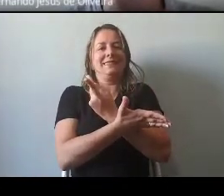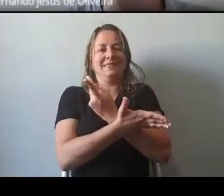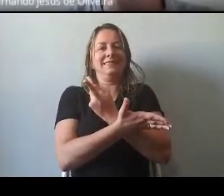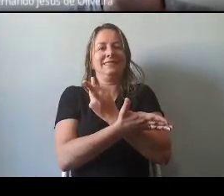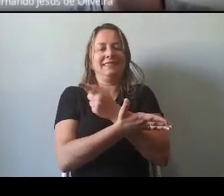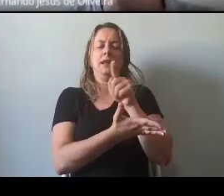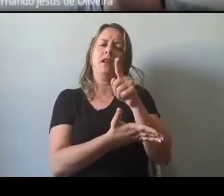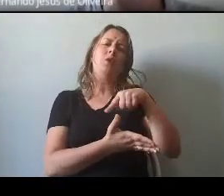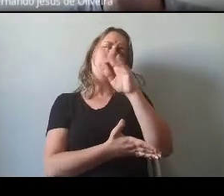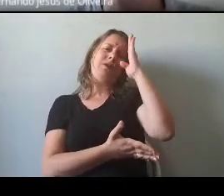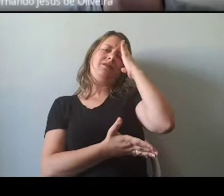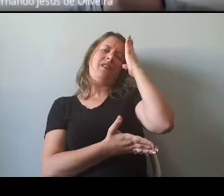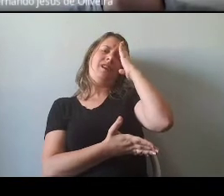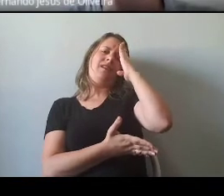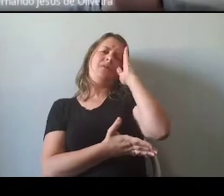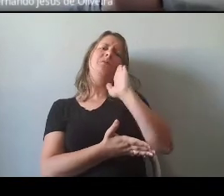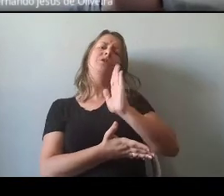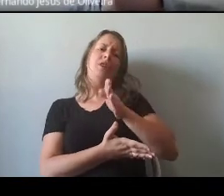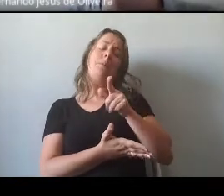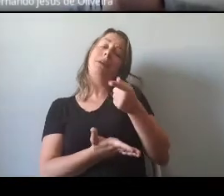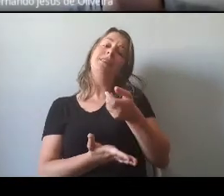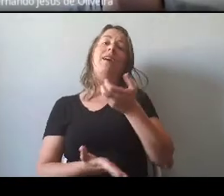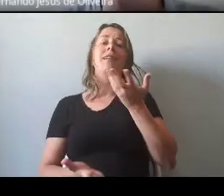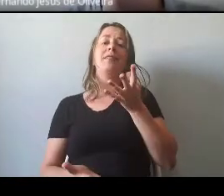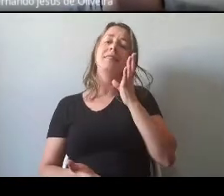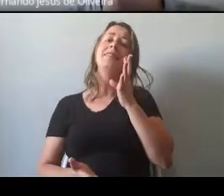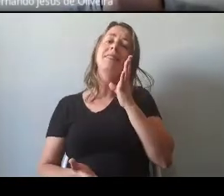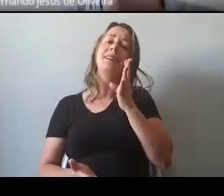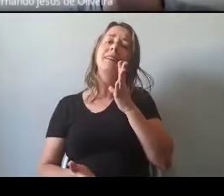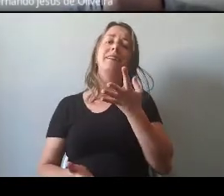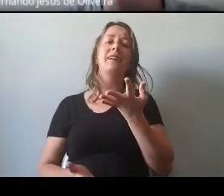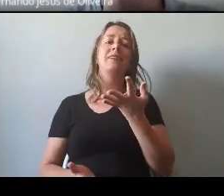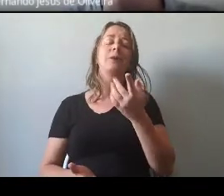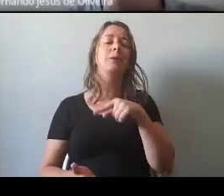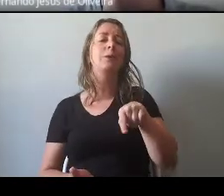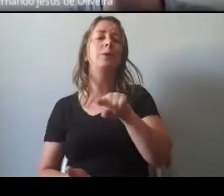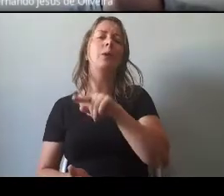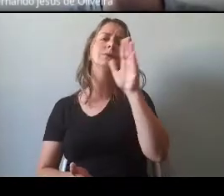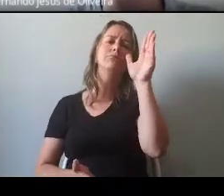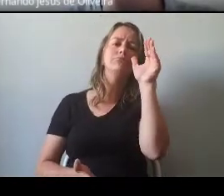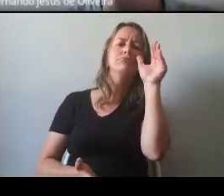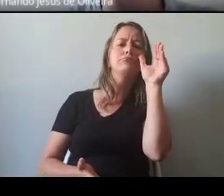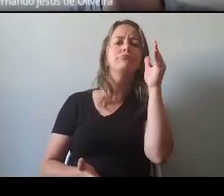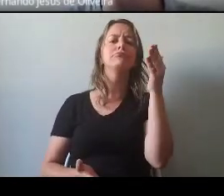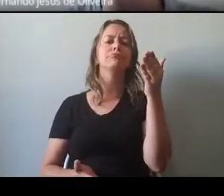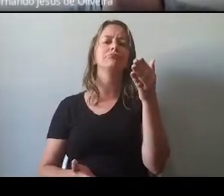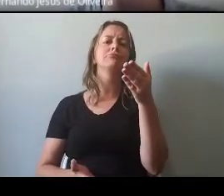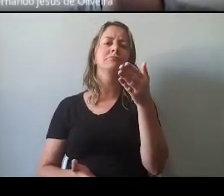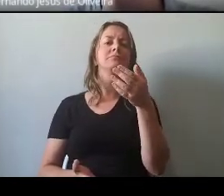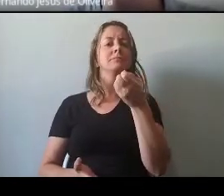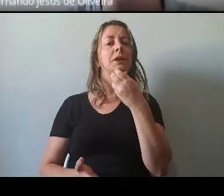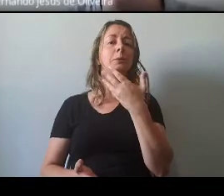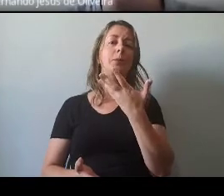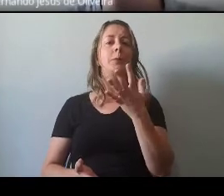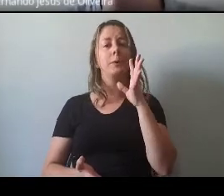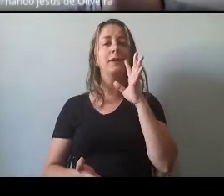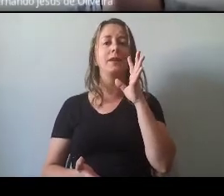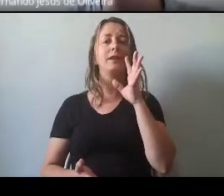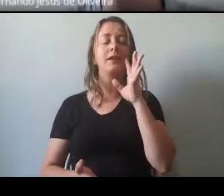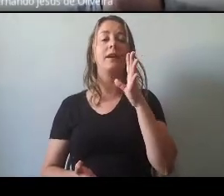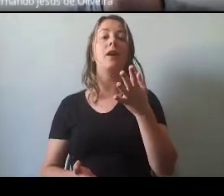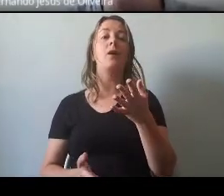para ver o que realmente acontece. A gente já sabe o final desse filme, mas é sempre legal a gente assistir, a